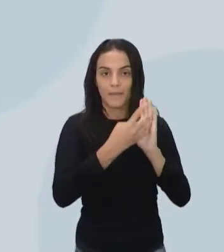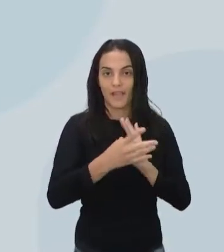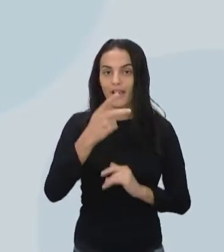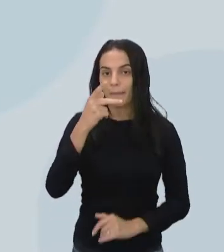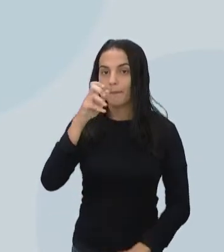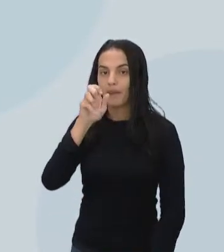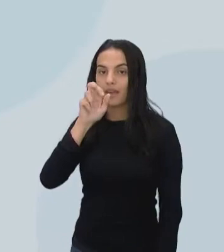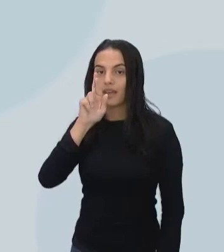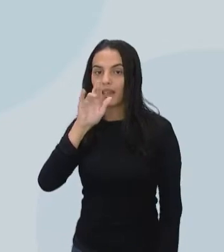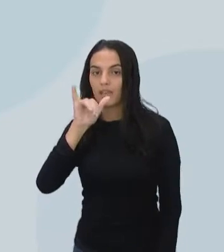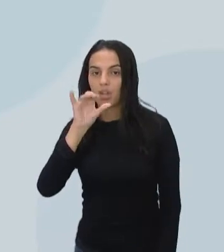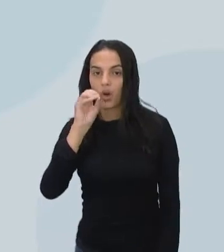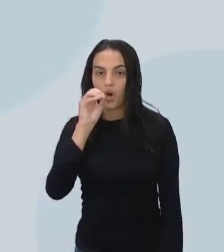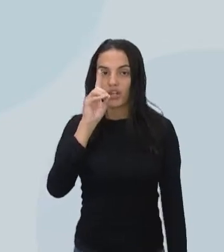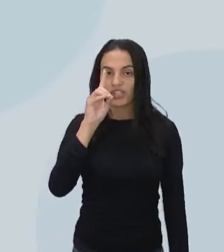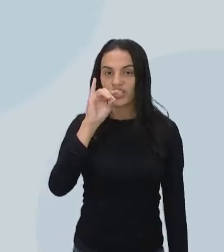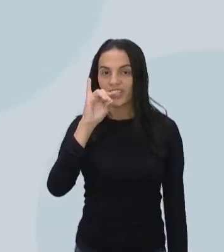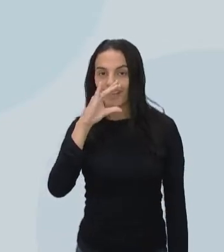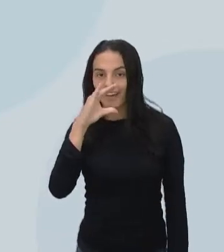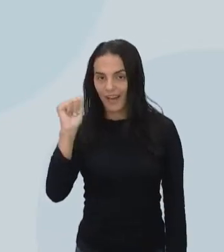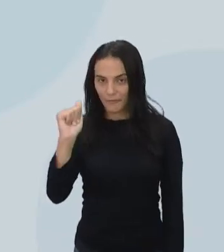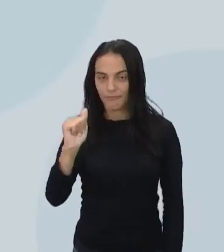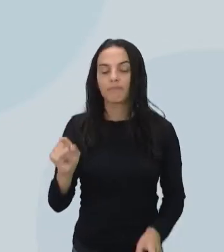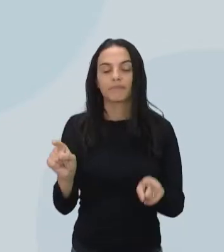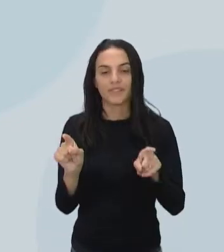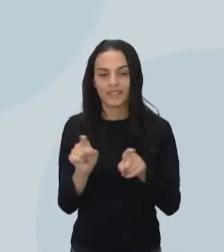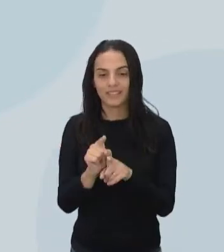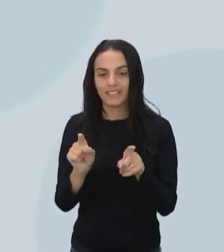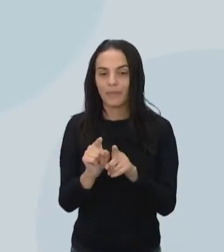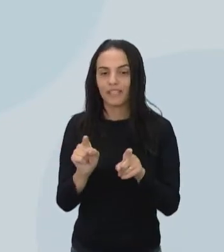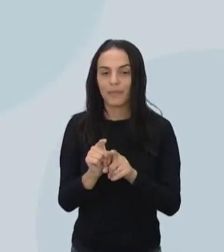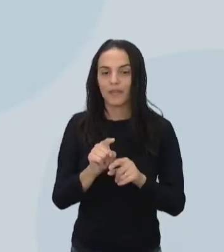periódica, que também é vamos falar assim,